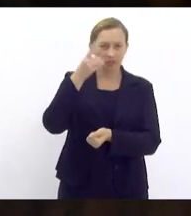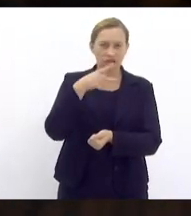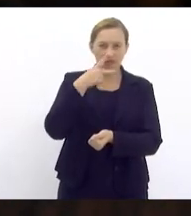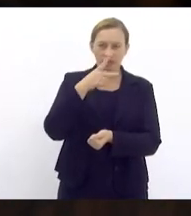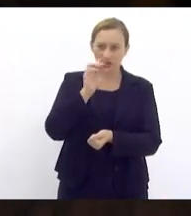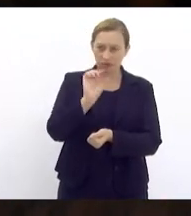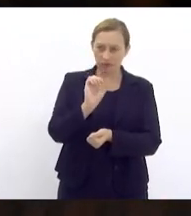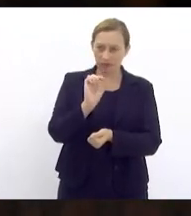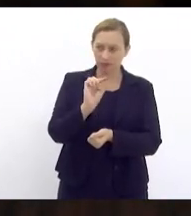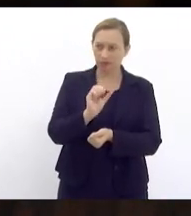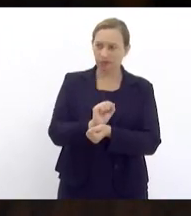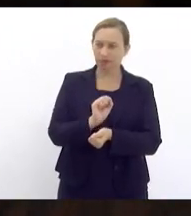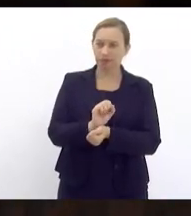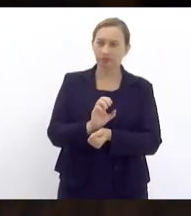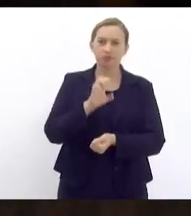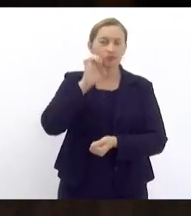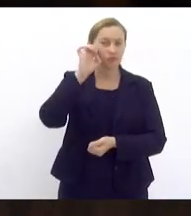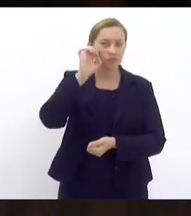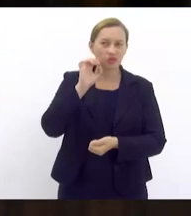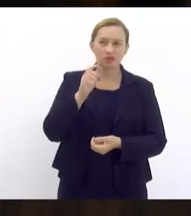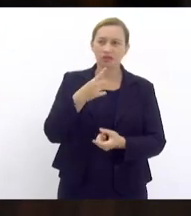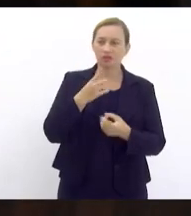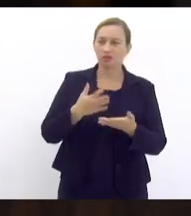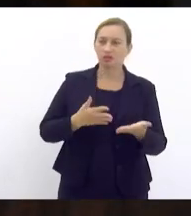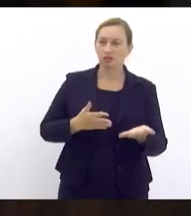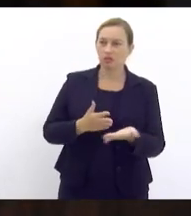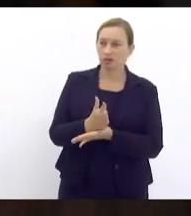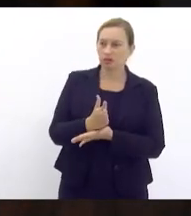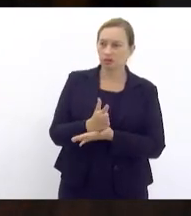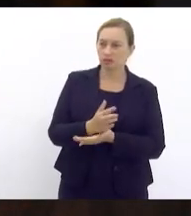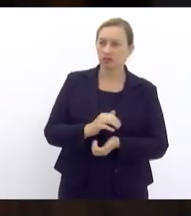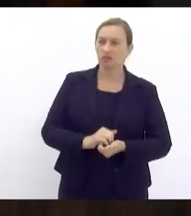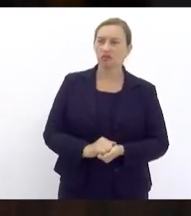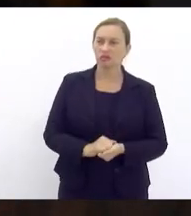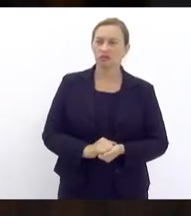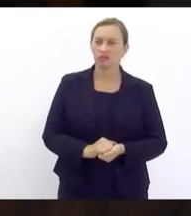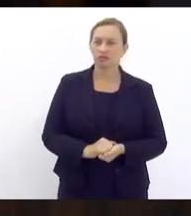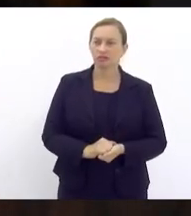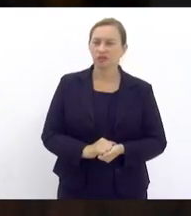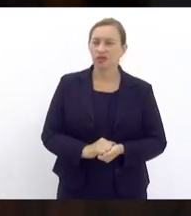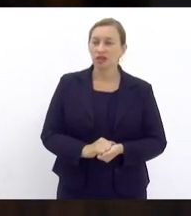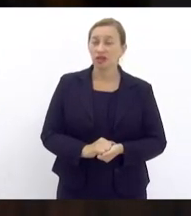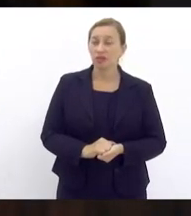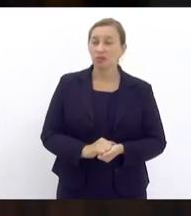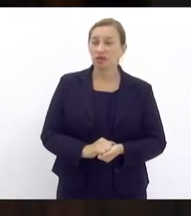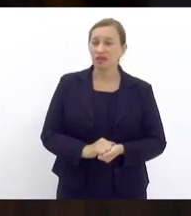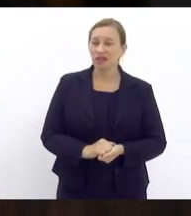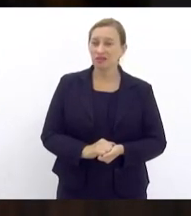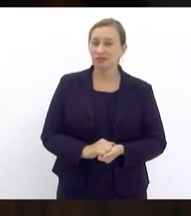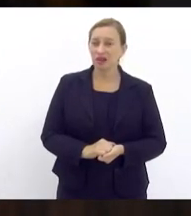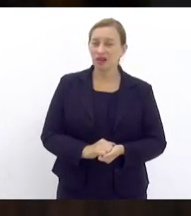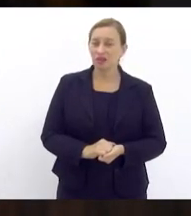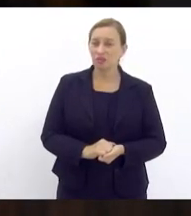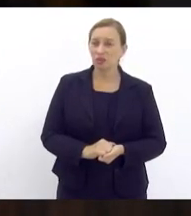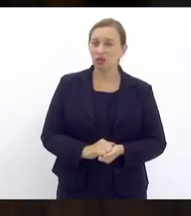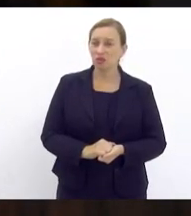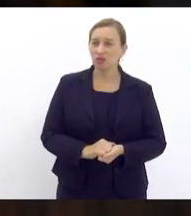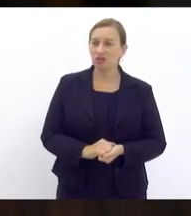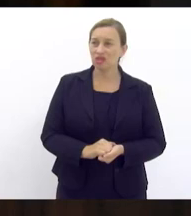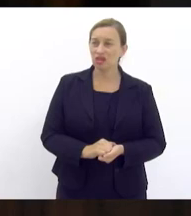em votação senhores que a própria Como estão aprovado vai a